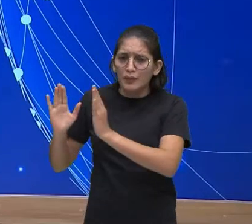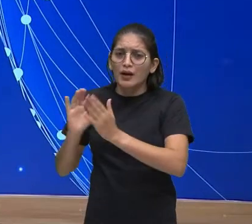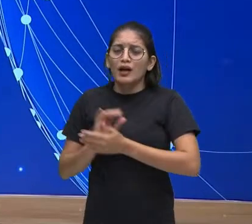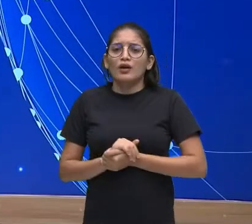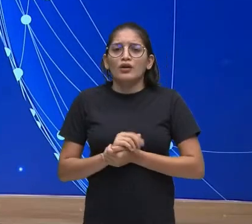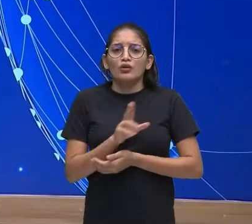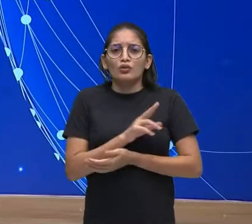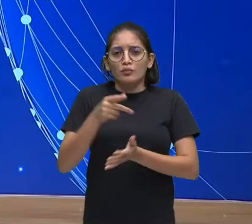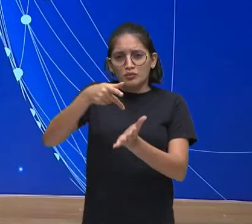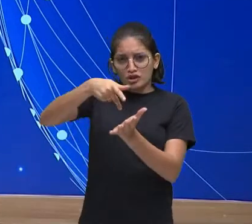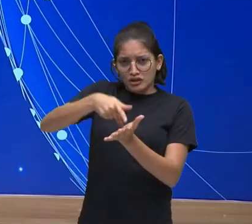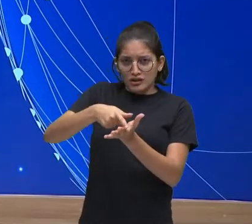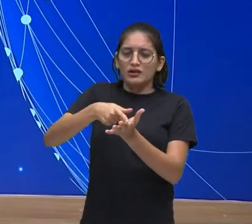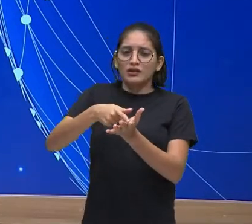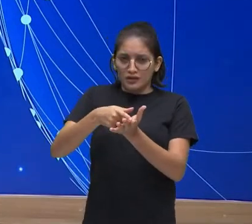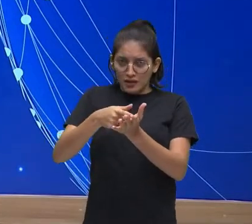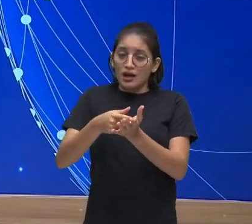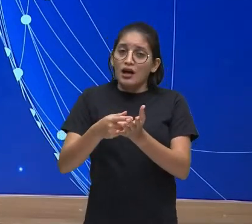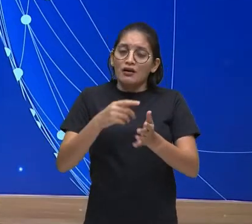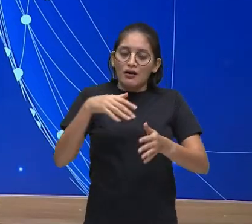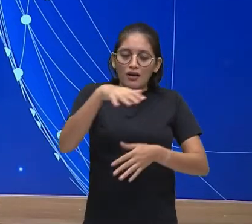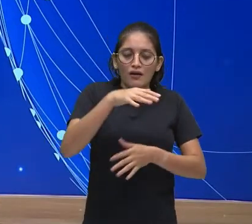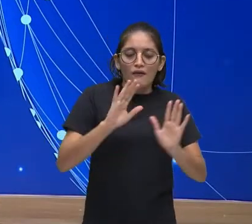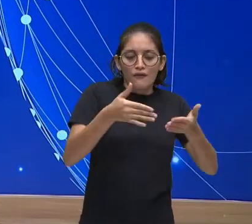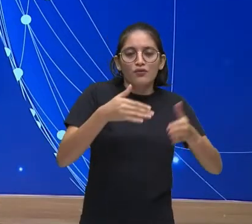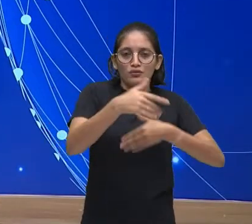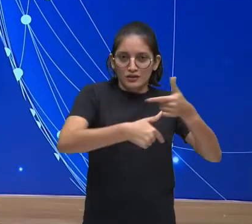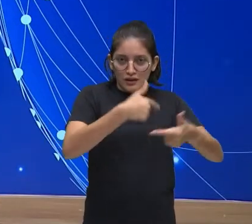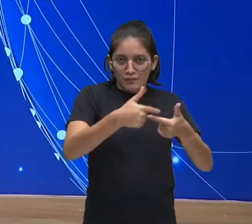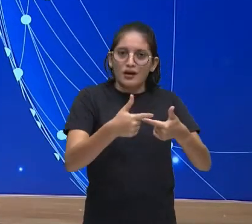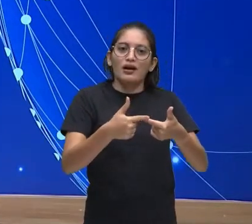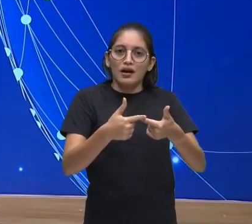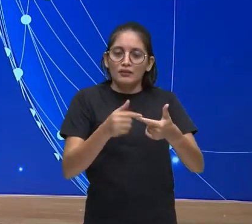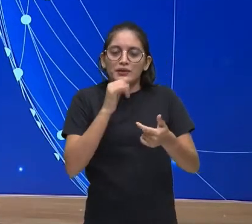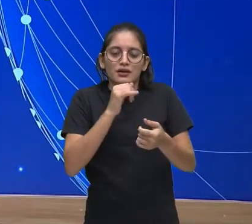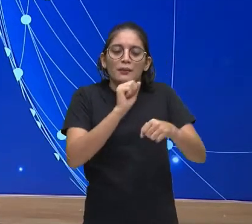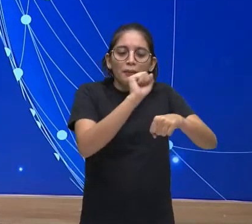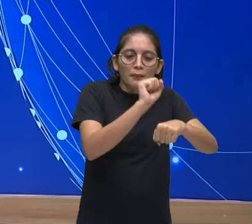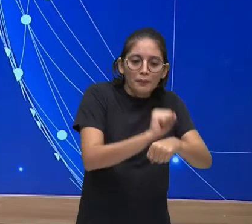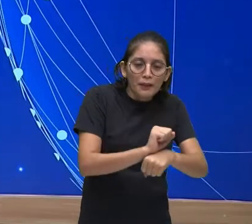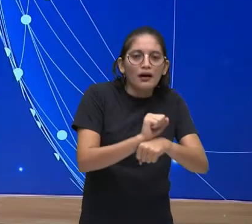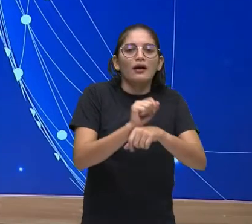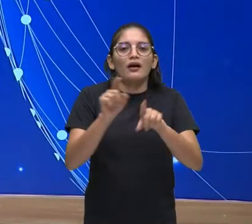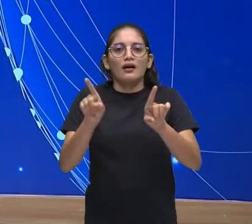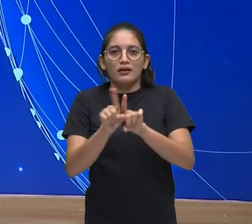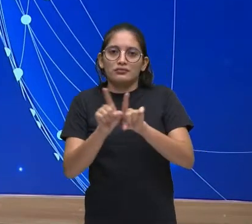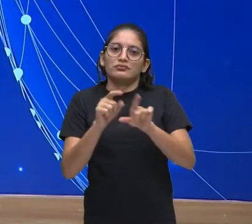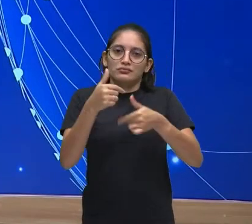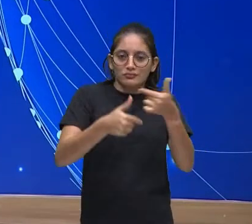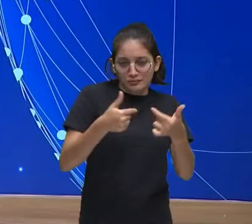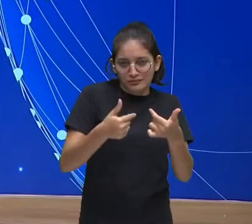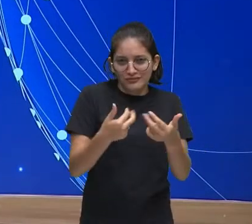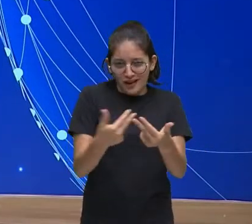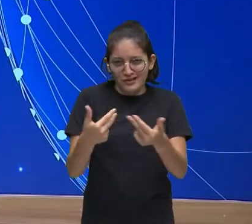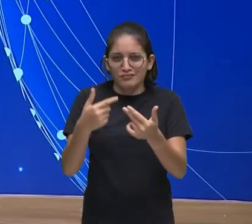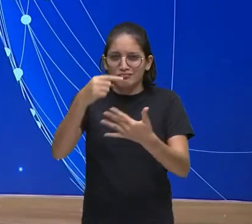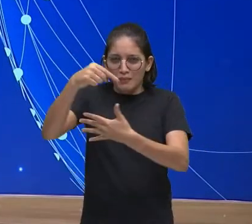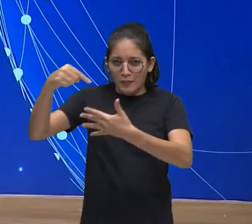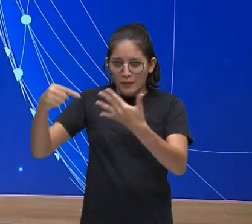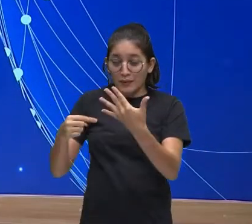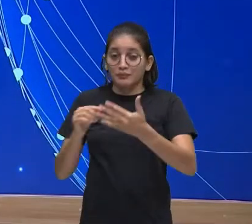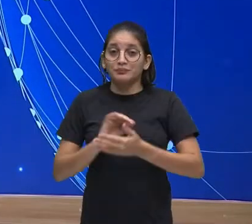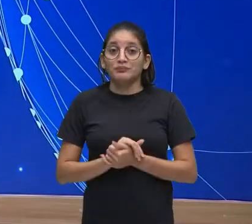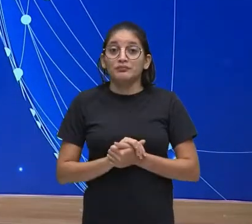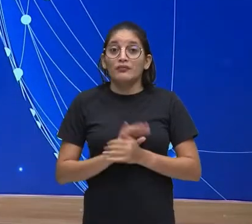Ginástica Laboral, voltado para iniciação, pausa, compensação da nossa jornada de trabalho. Mas